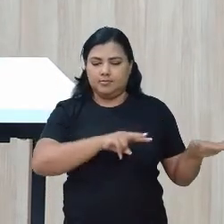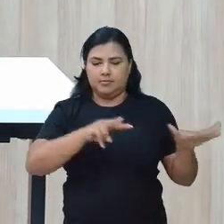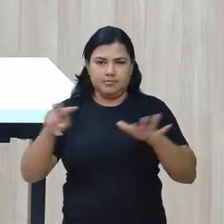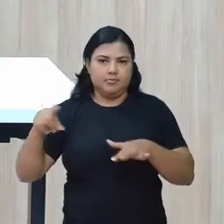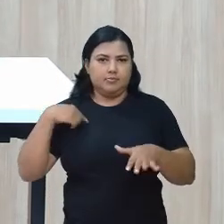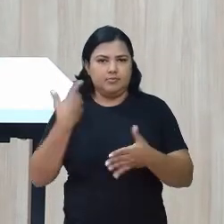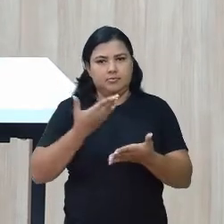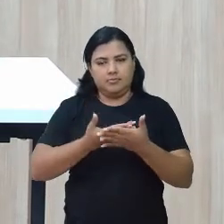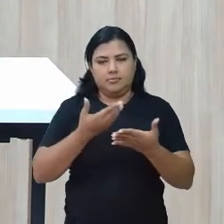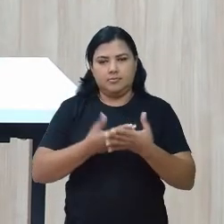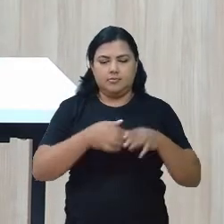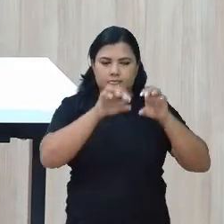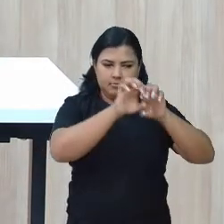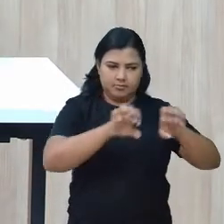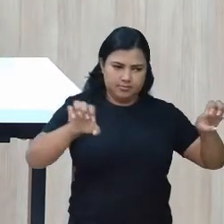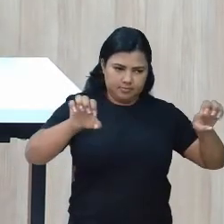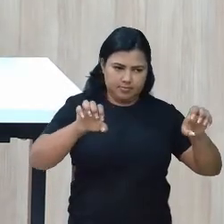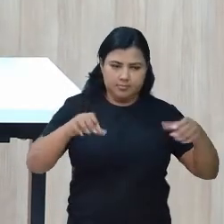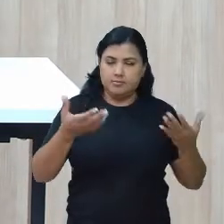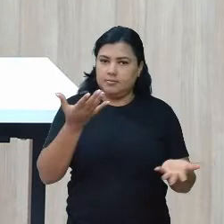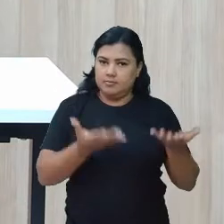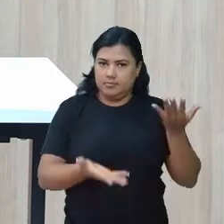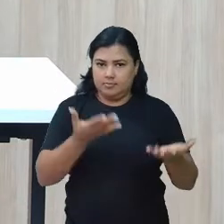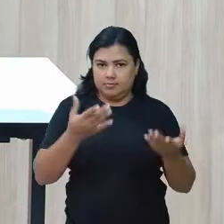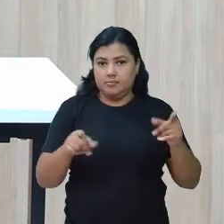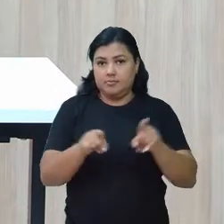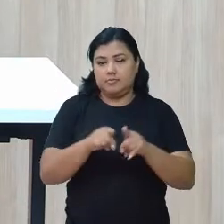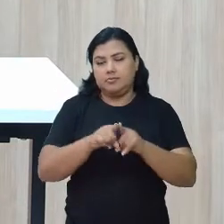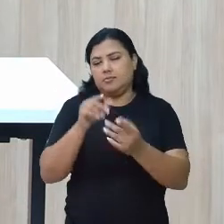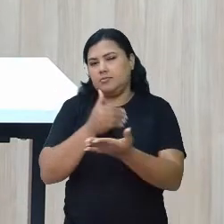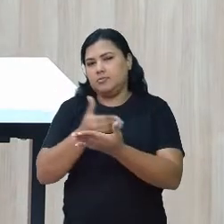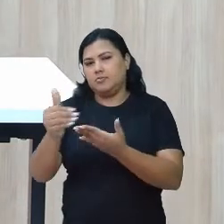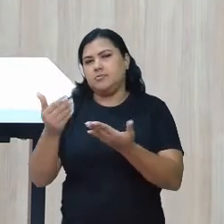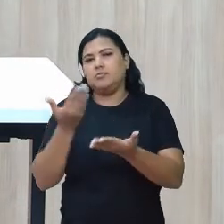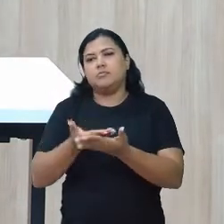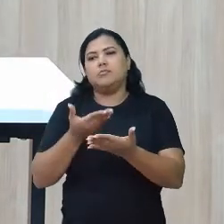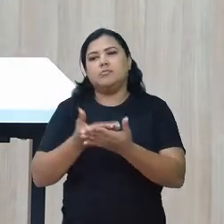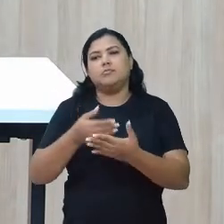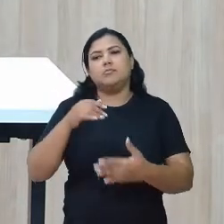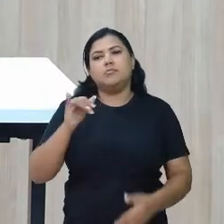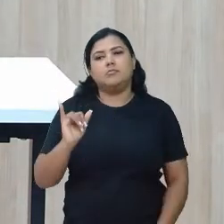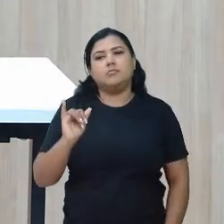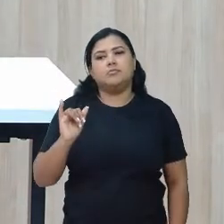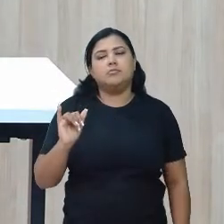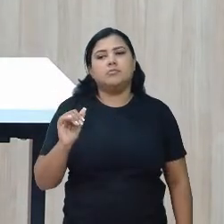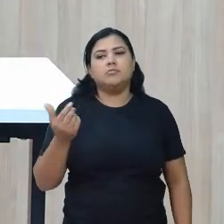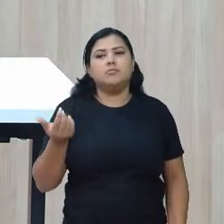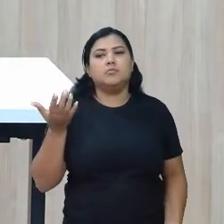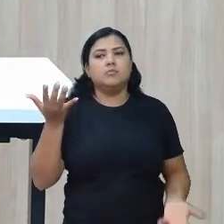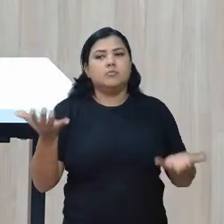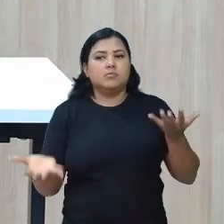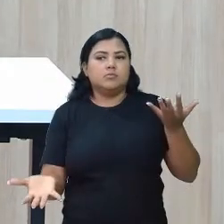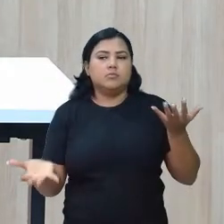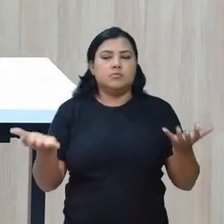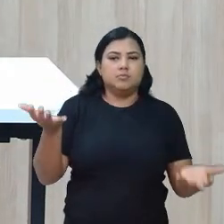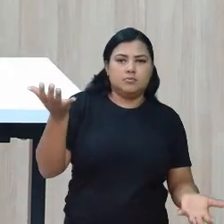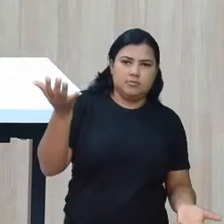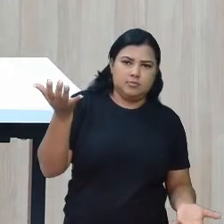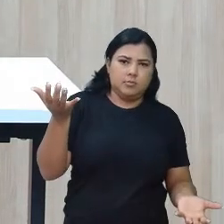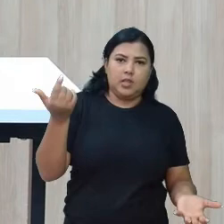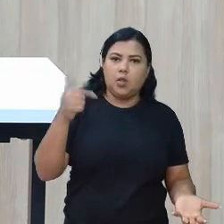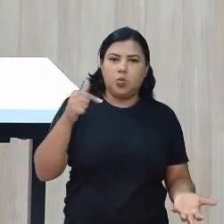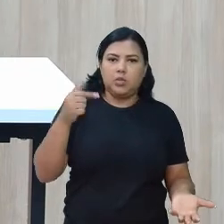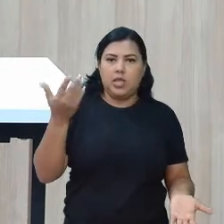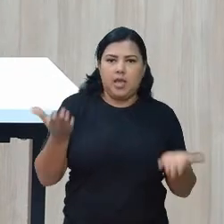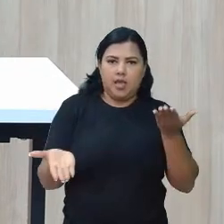está estudando a equação, o equilíbrio, e a gente vai começar a estudar a situação em que uma balança está em